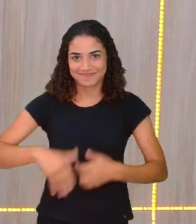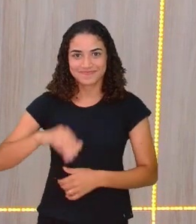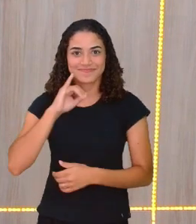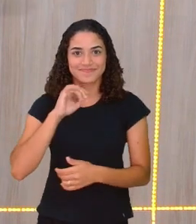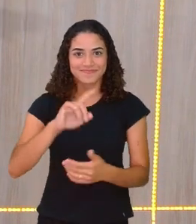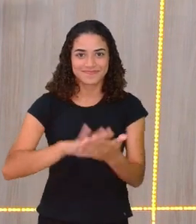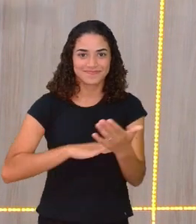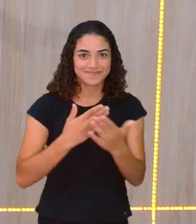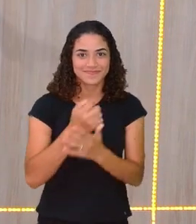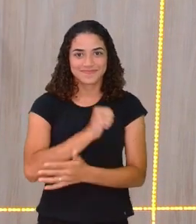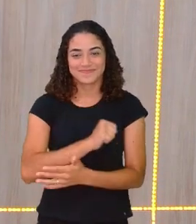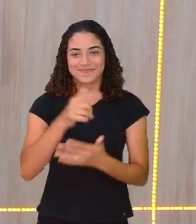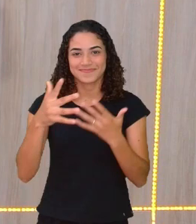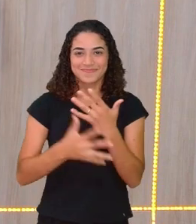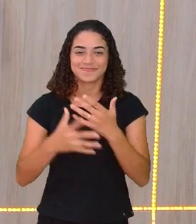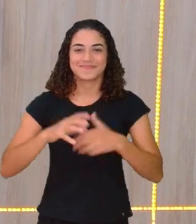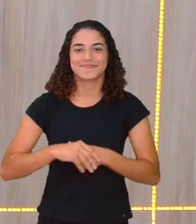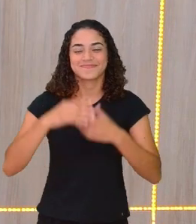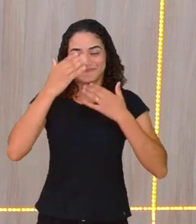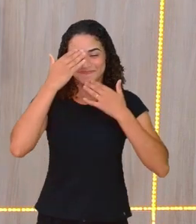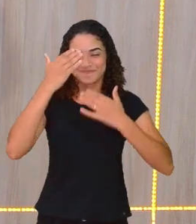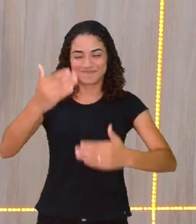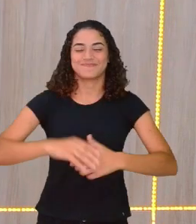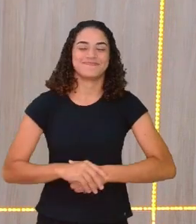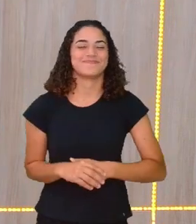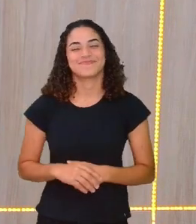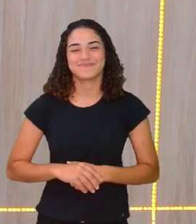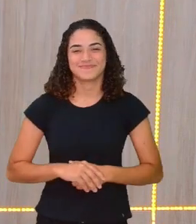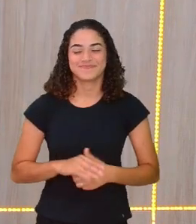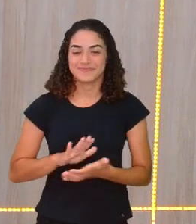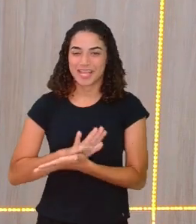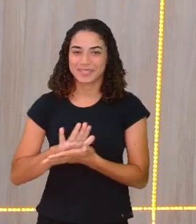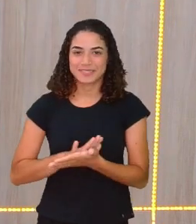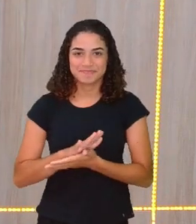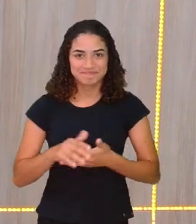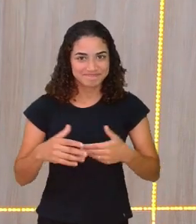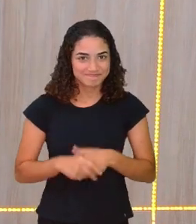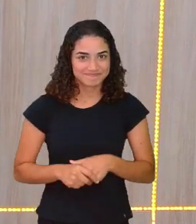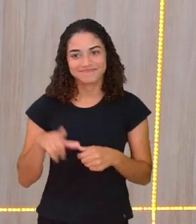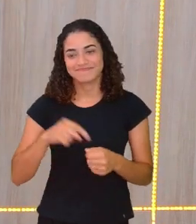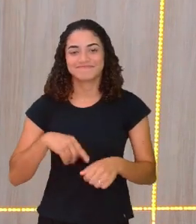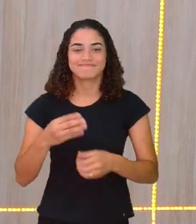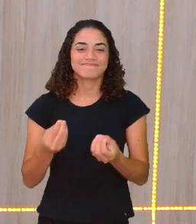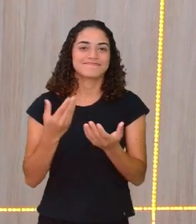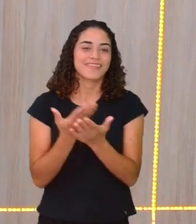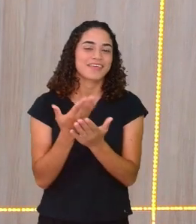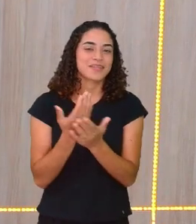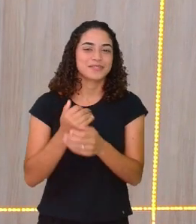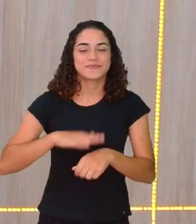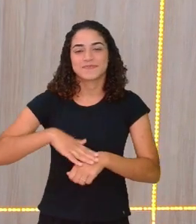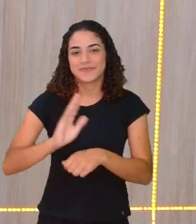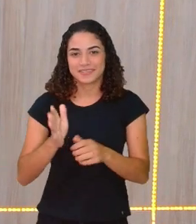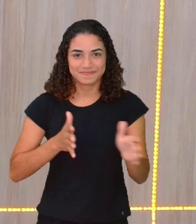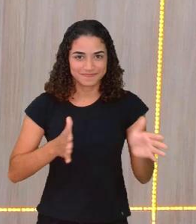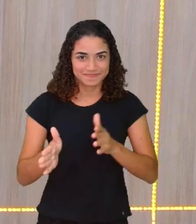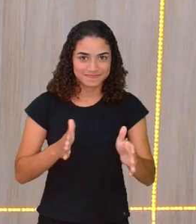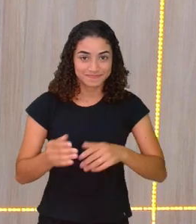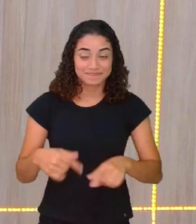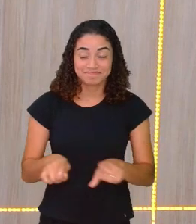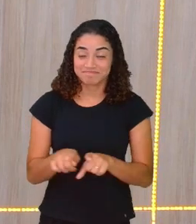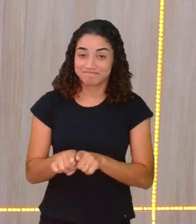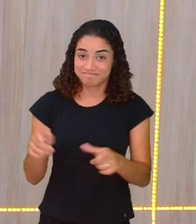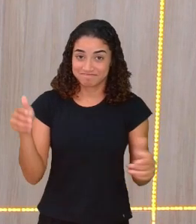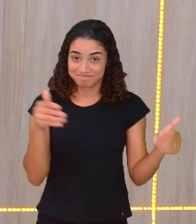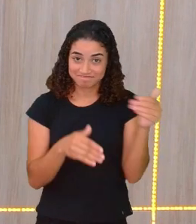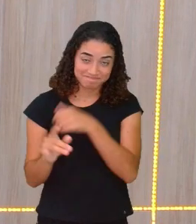Libras, Ingrid. Obrigada. Deixando nossa aula mais acessível. E para